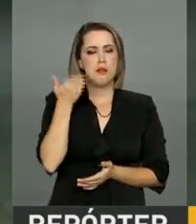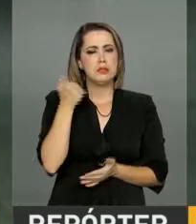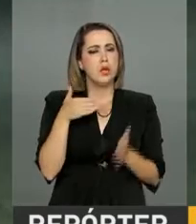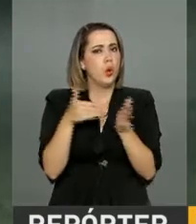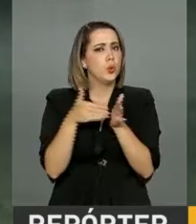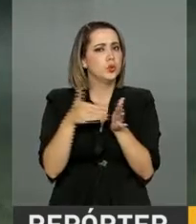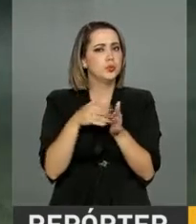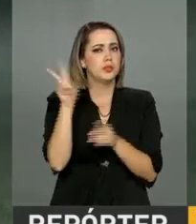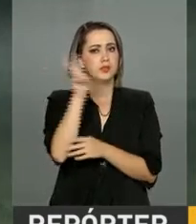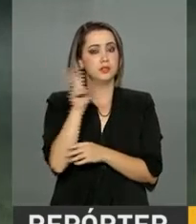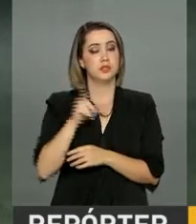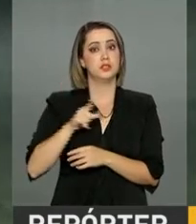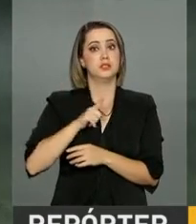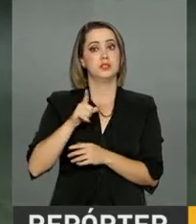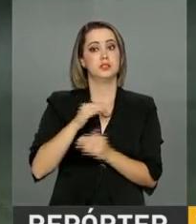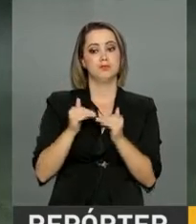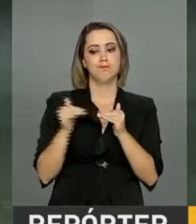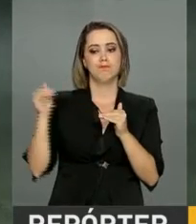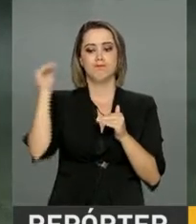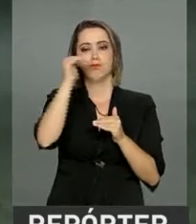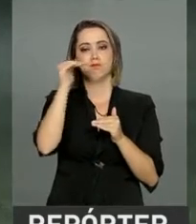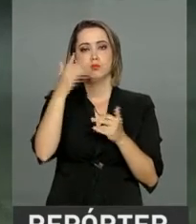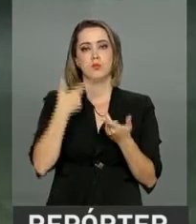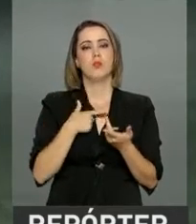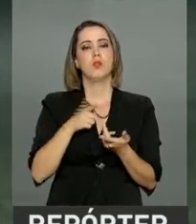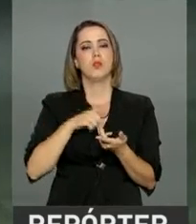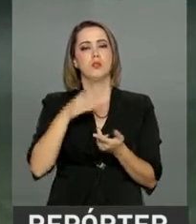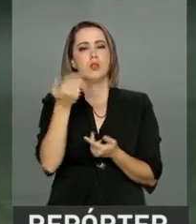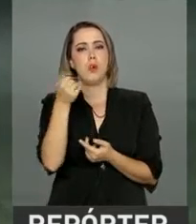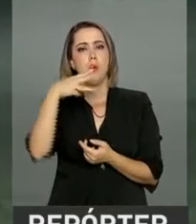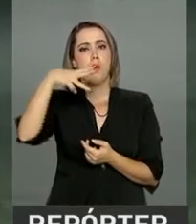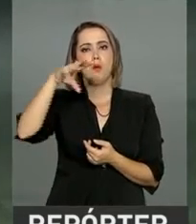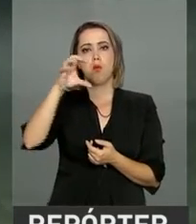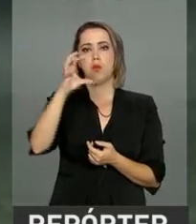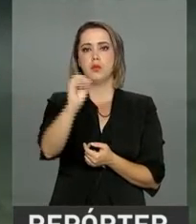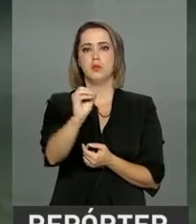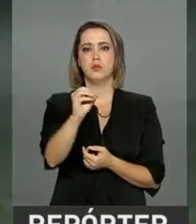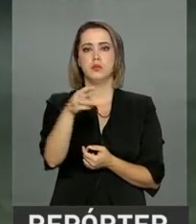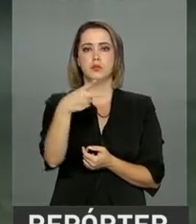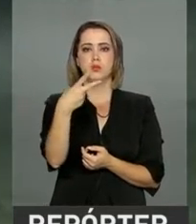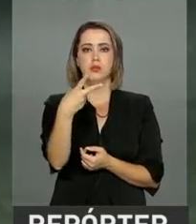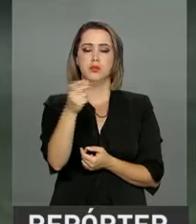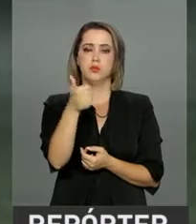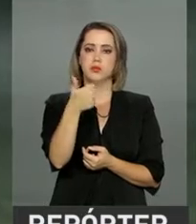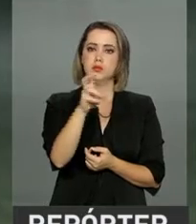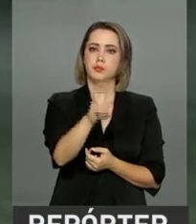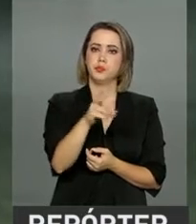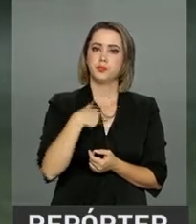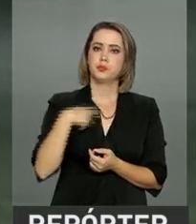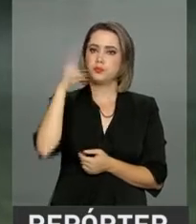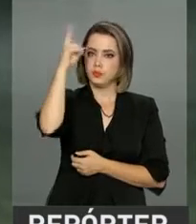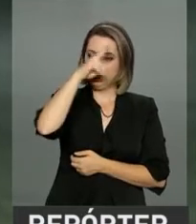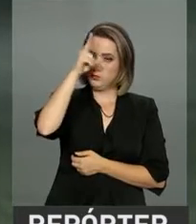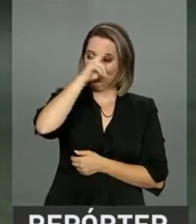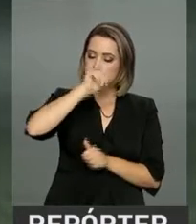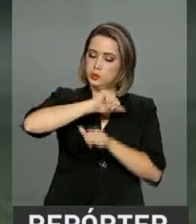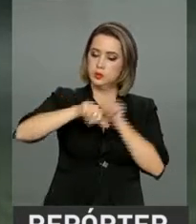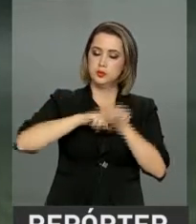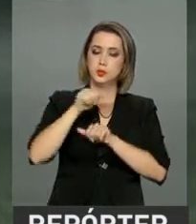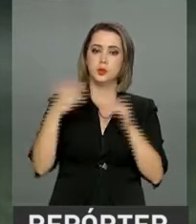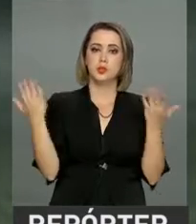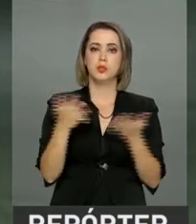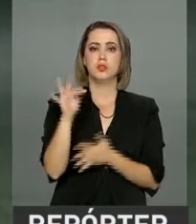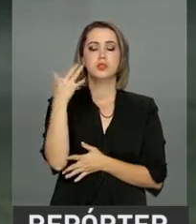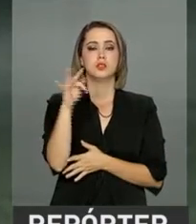brasil teve registrado um número maior de contratações foi em março de 2015 história que mudou agora em fevereiro foram